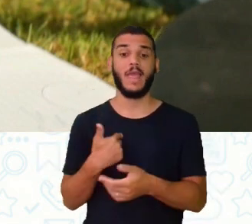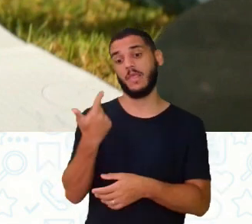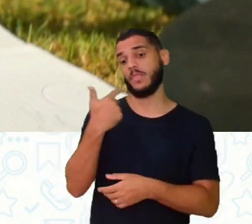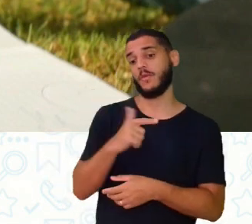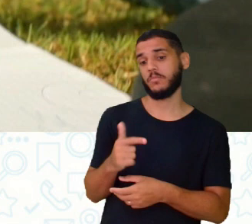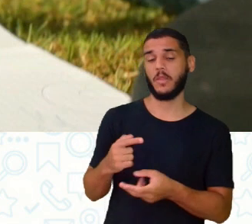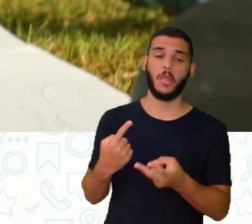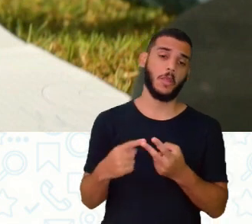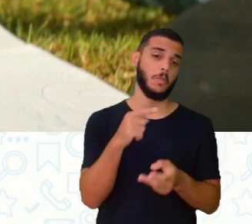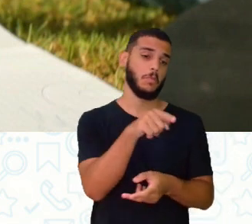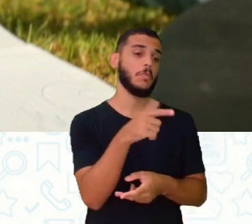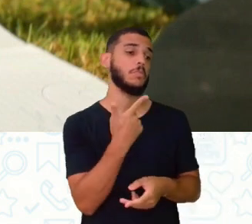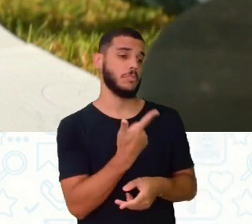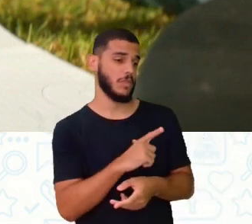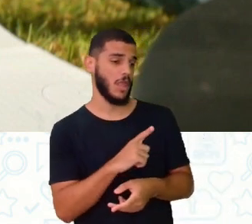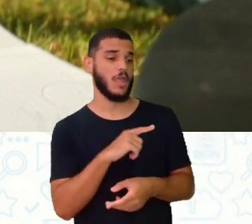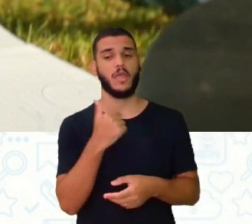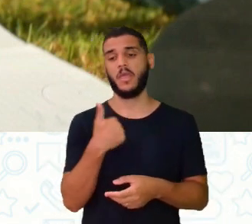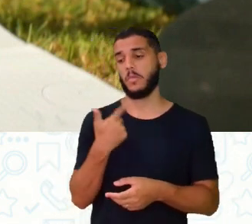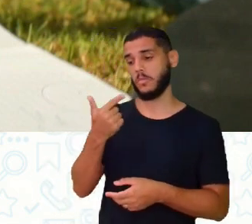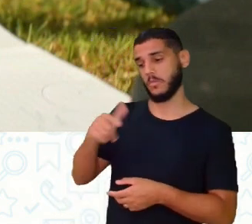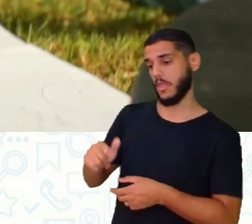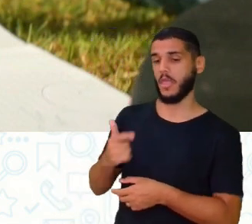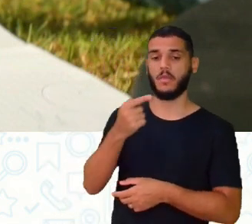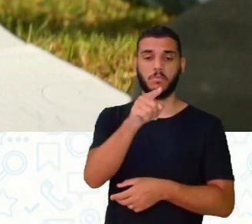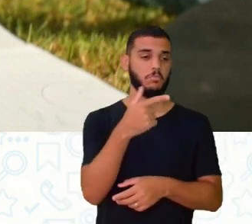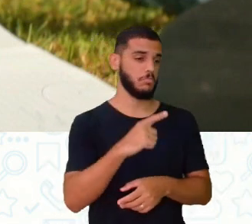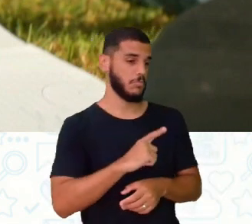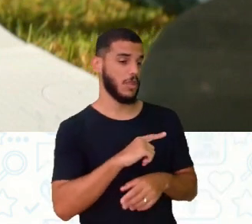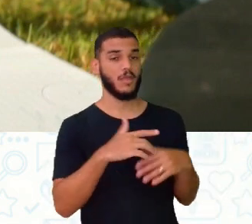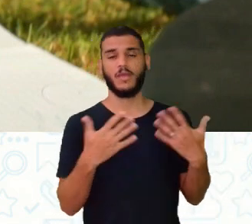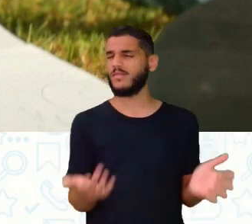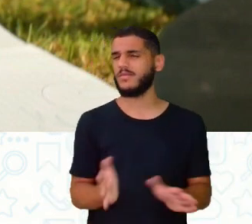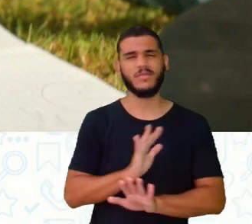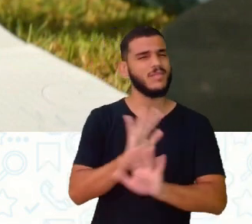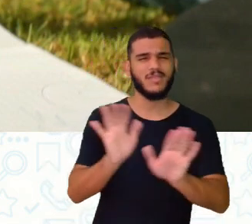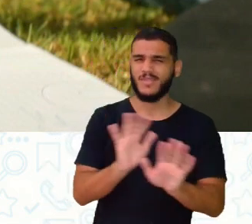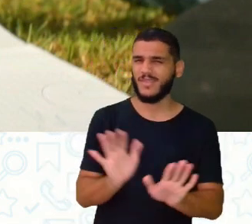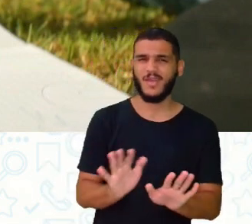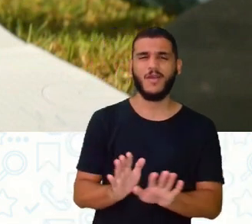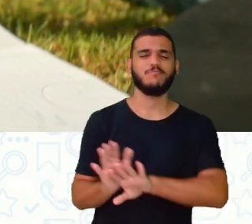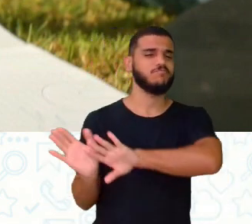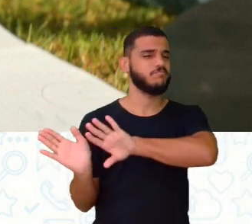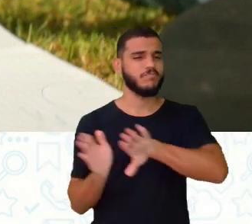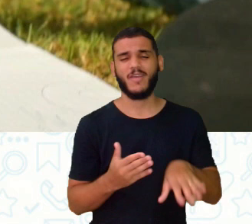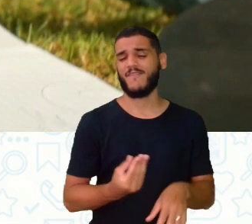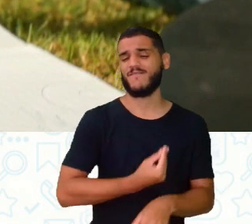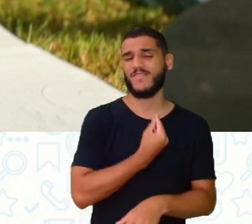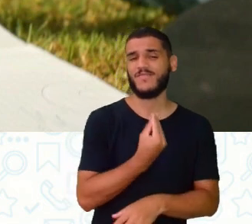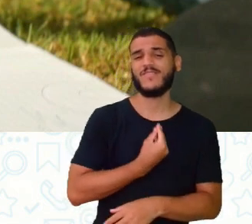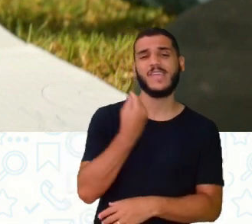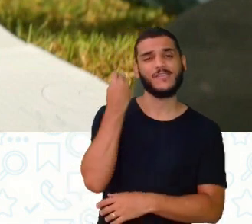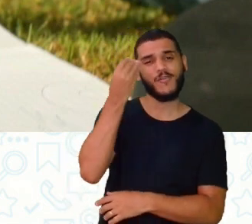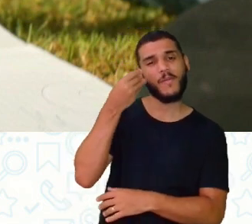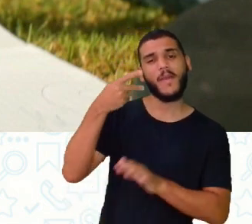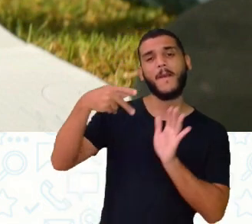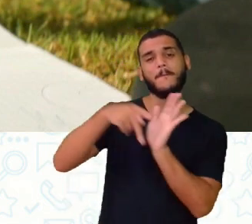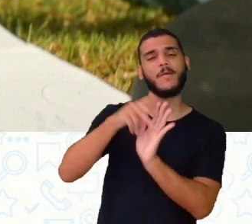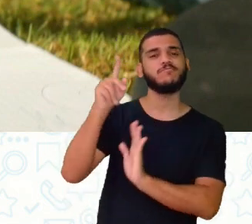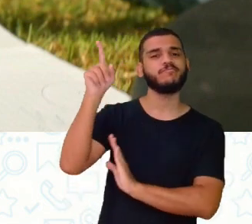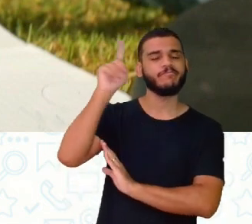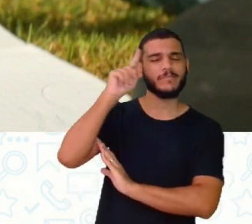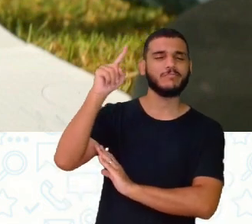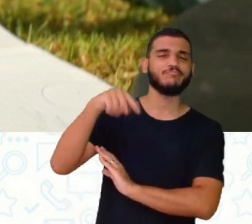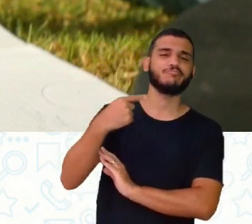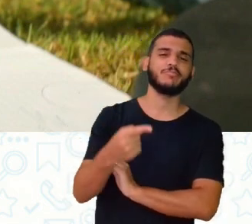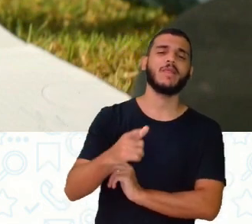fulano tem, cicraninho tem isso e eu não tenho. Não, ele vivenciava o seu dia a dia, ele